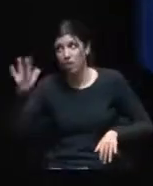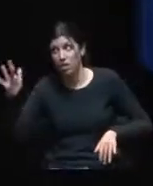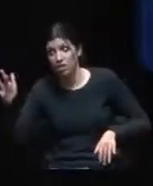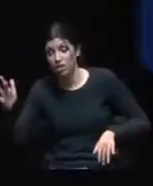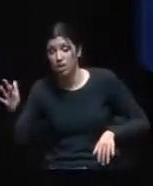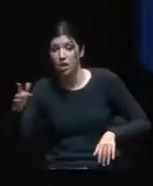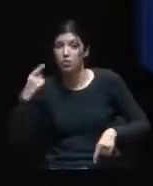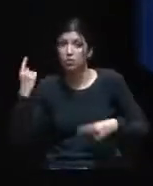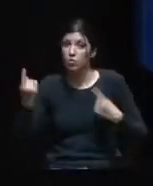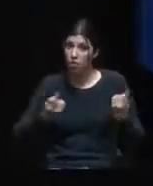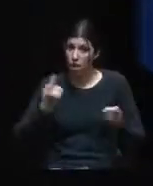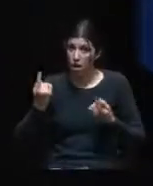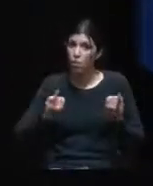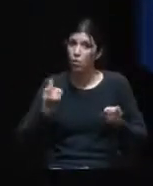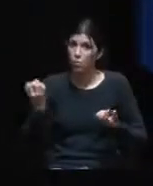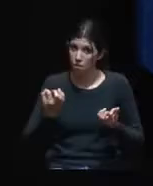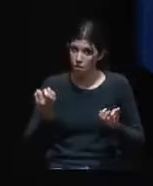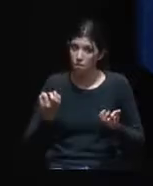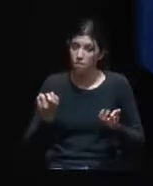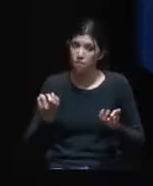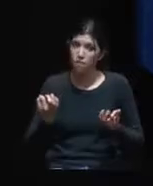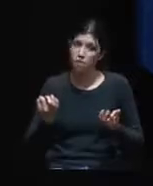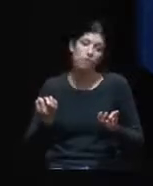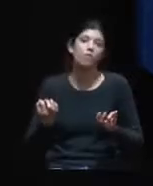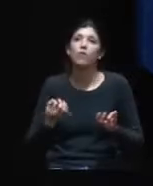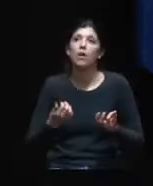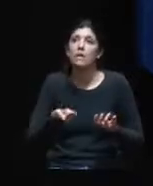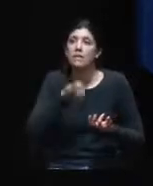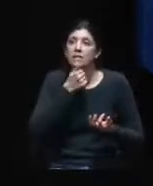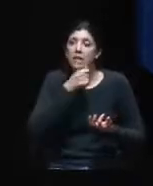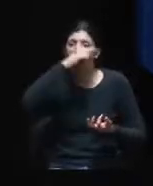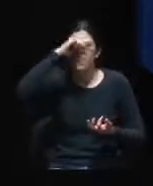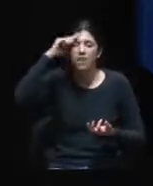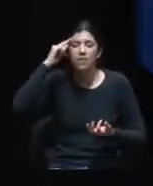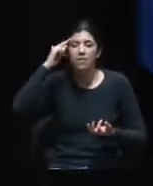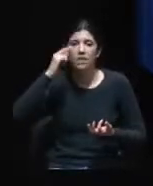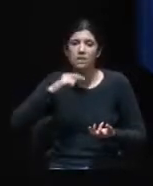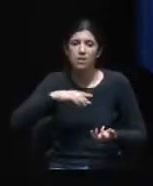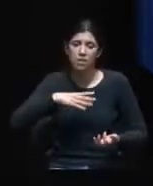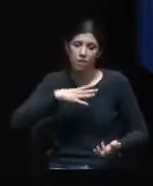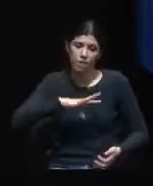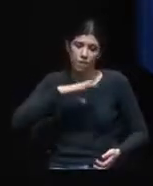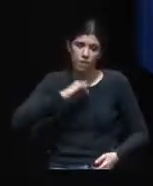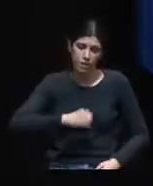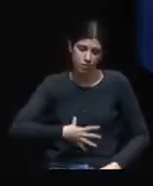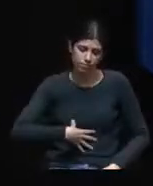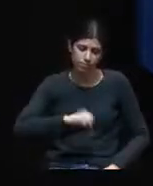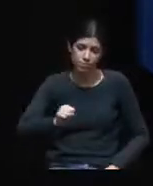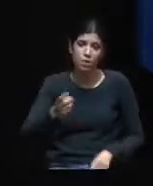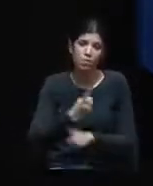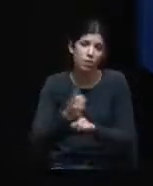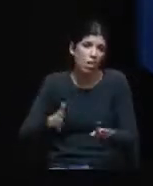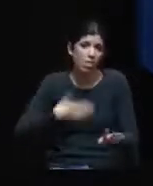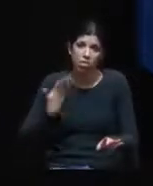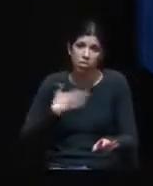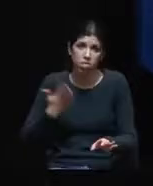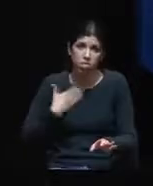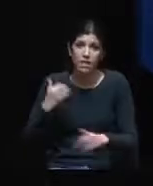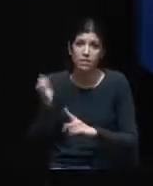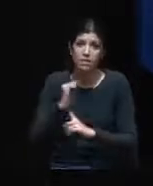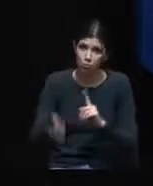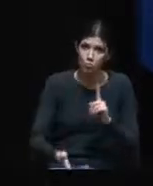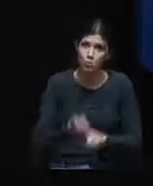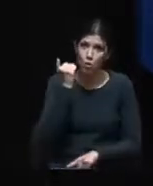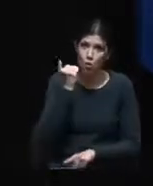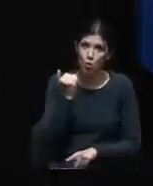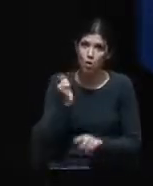como acontecia até aí, quando tomavam a difícil decisão de interromper uma gravidez que não era desejada. O sim venceu